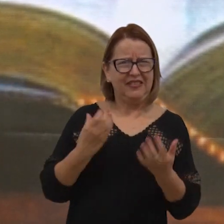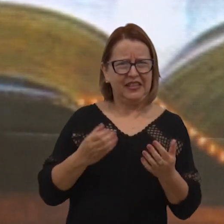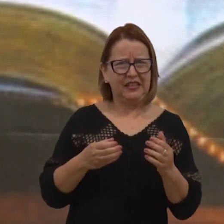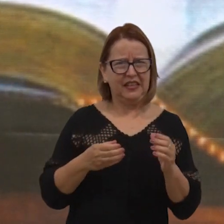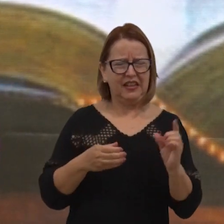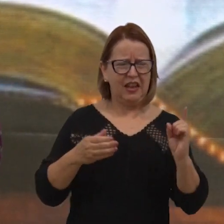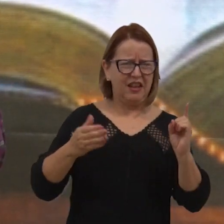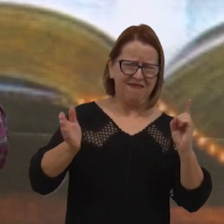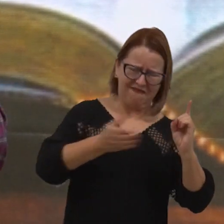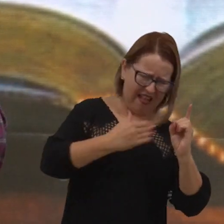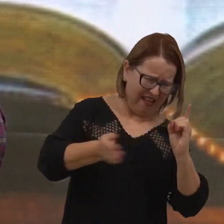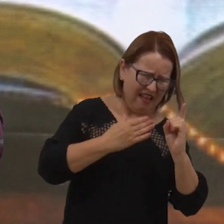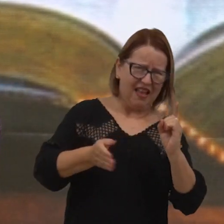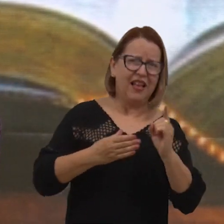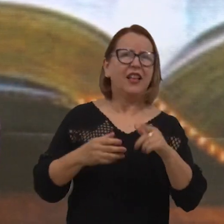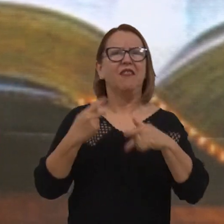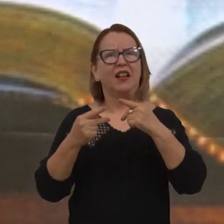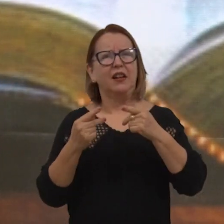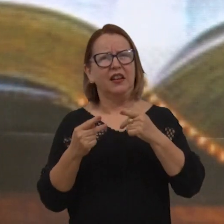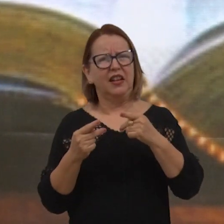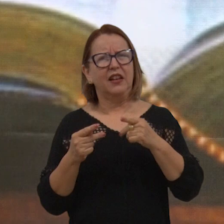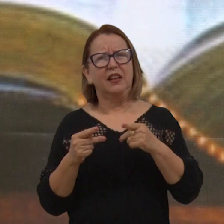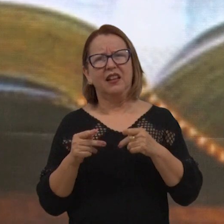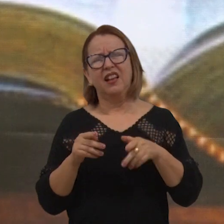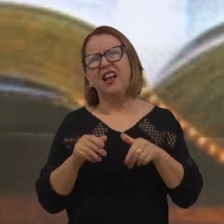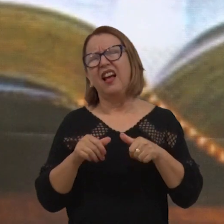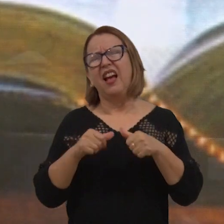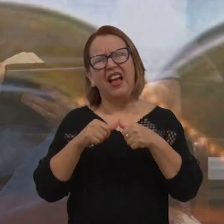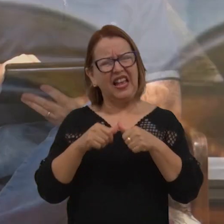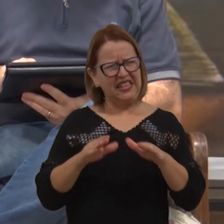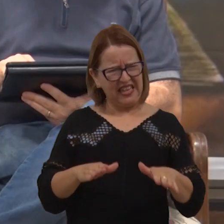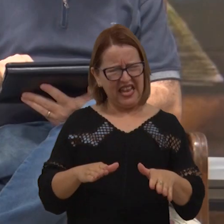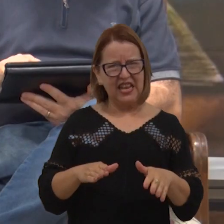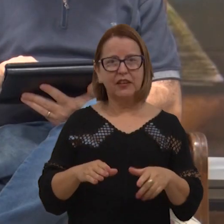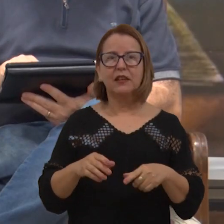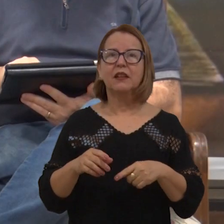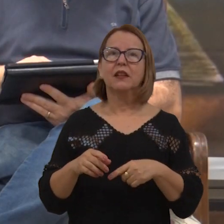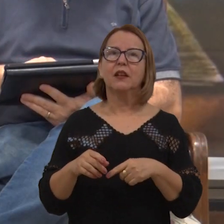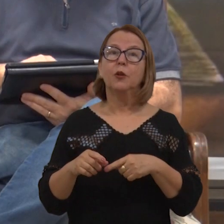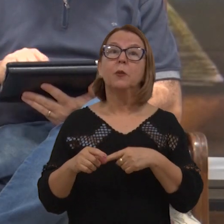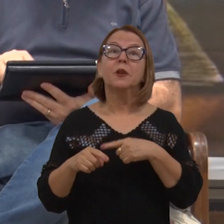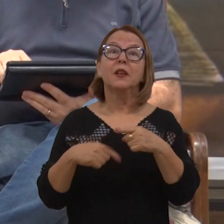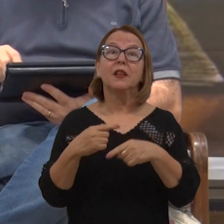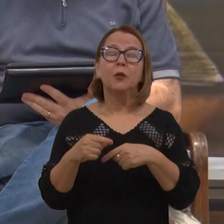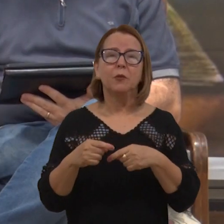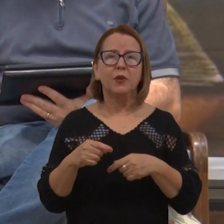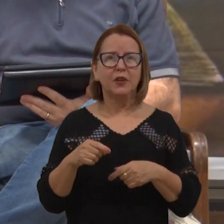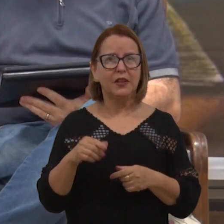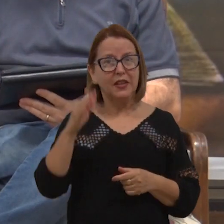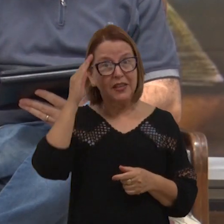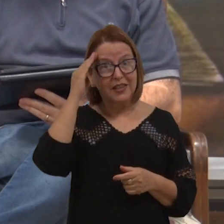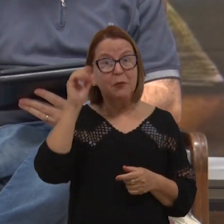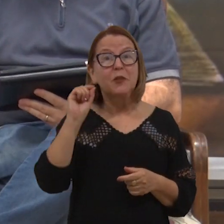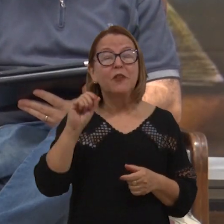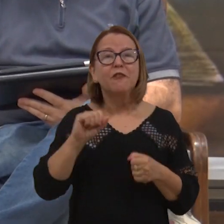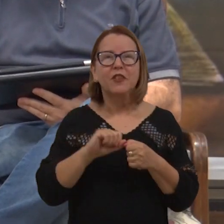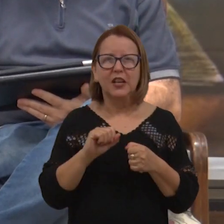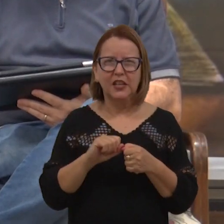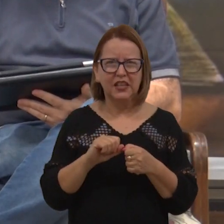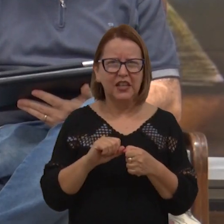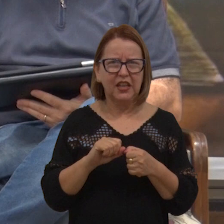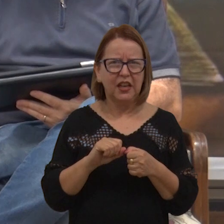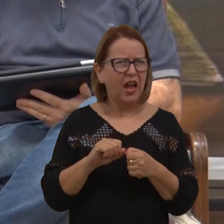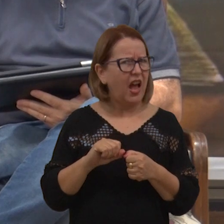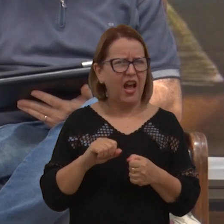na pessoa, você dizer, não, deixa ele, porque quando ele fizer o serviço, sabe o que eu vou fazer? Eu vou dar uma canseira